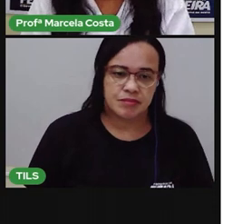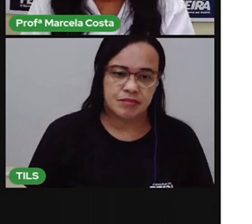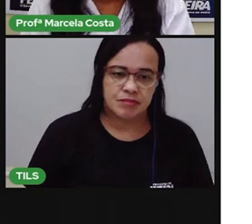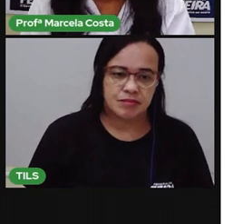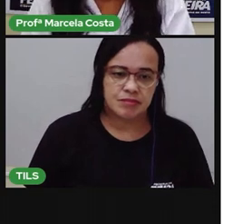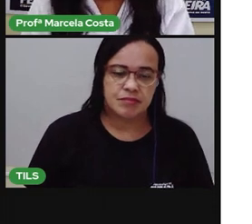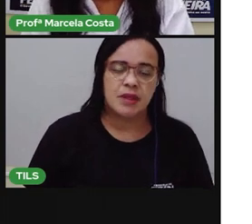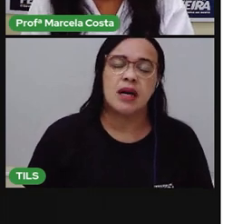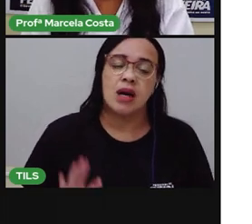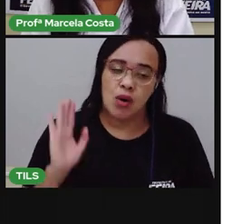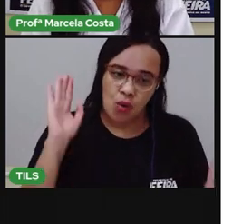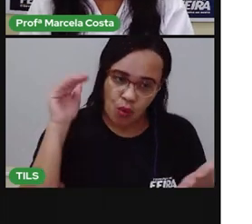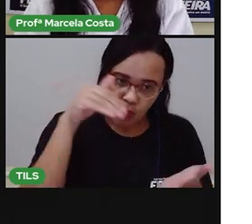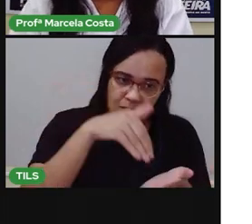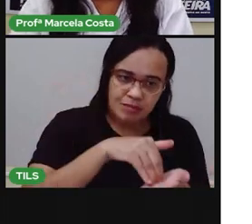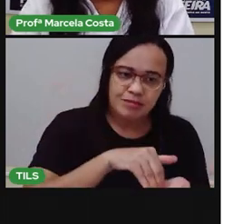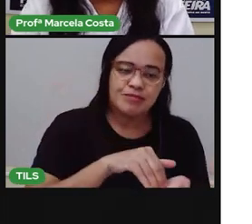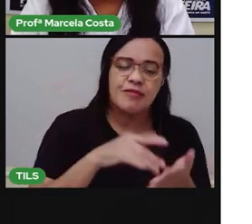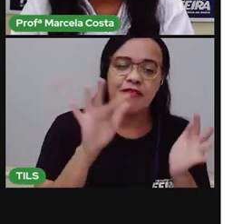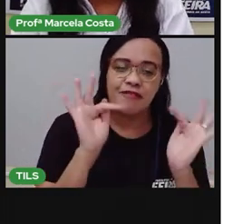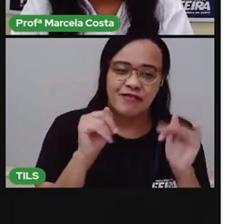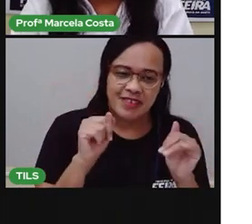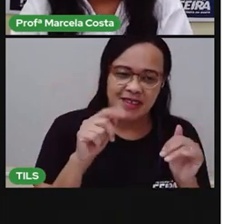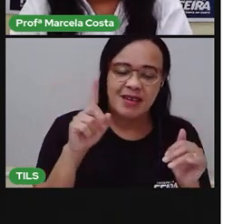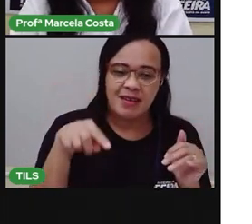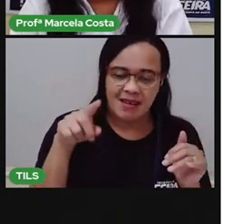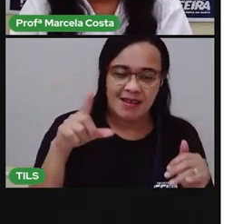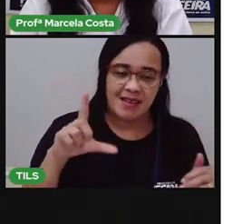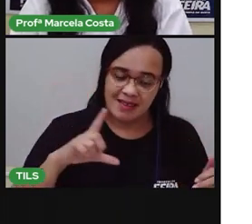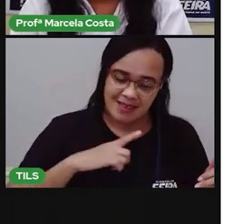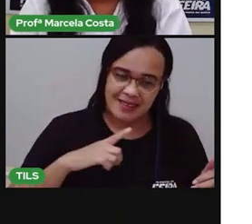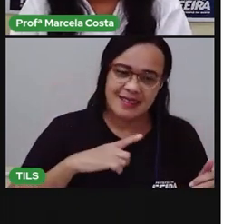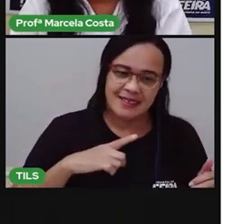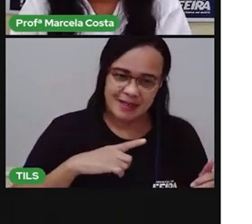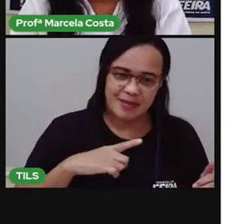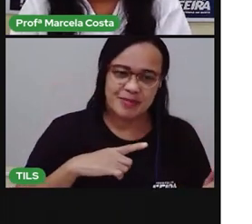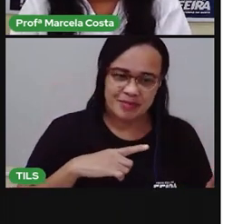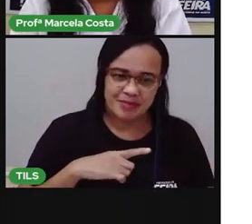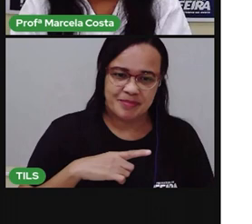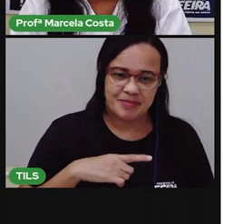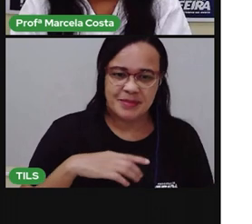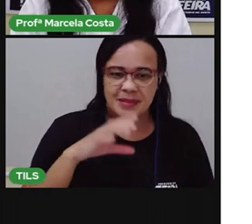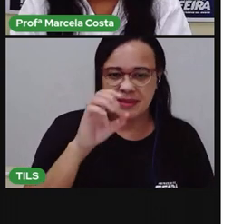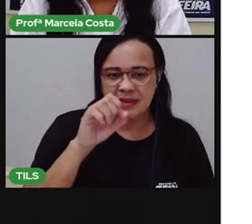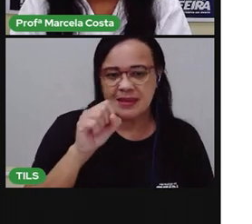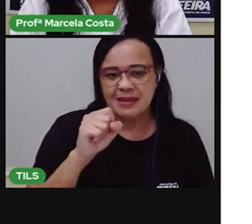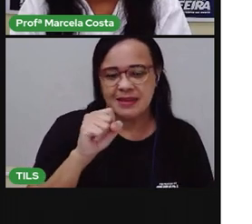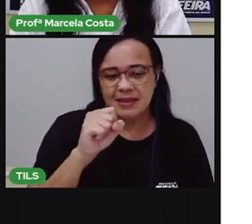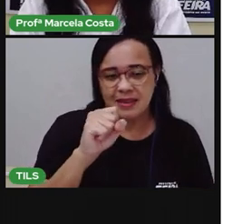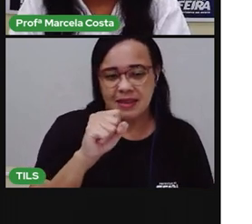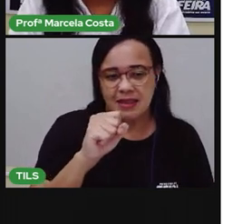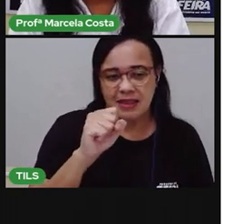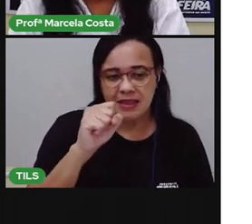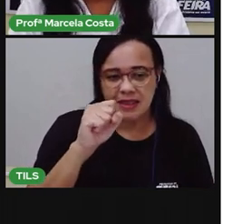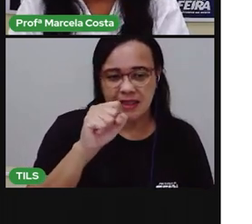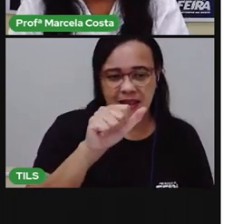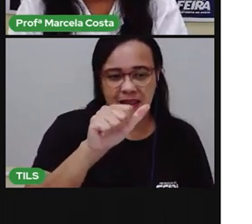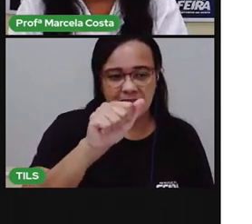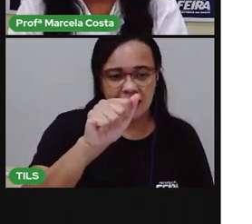Está no final da palavra, não é isso? Olha o ante igual aqui das duas palavras.